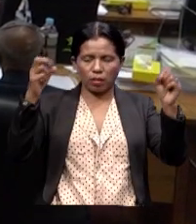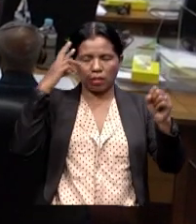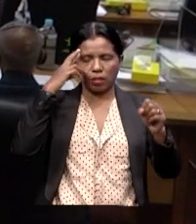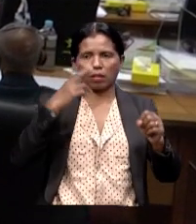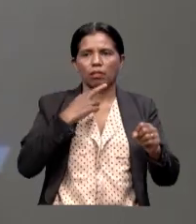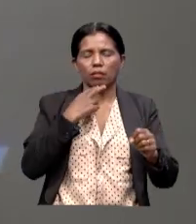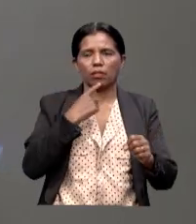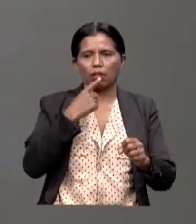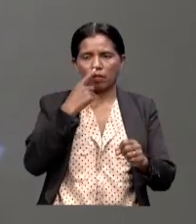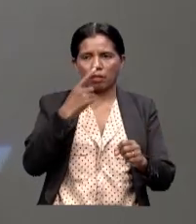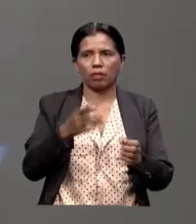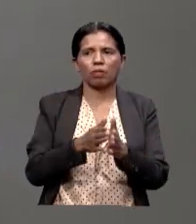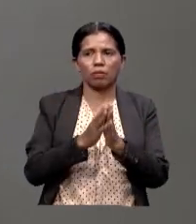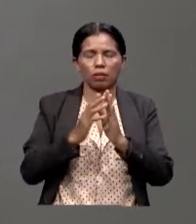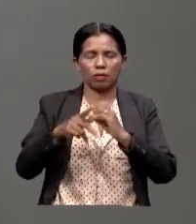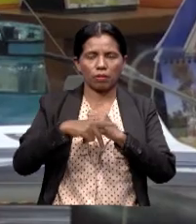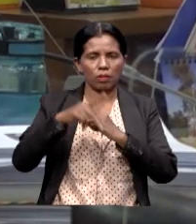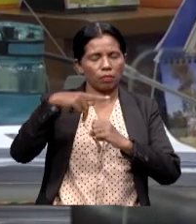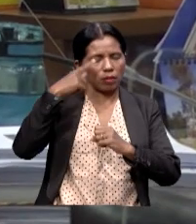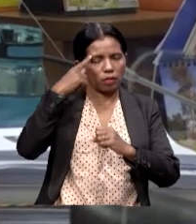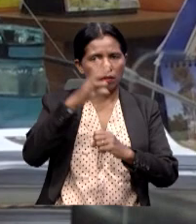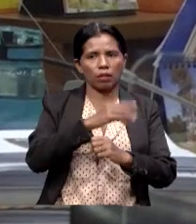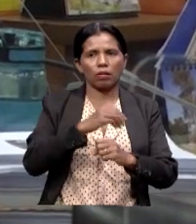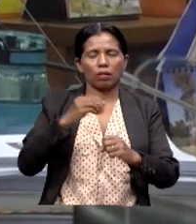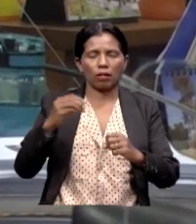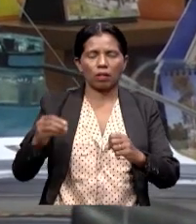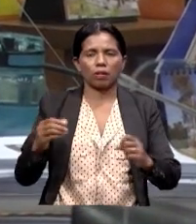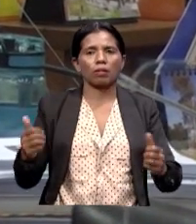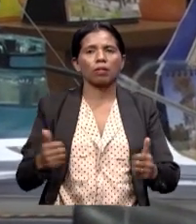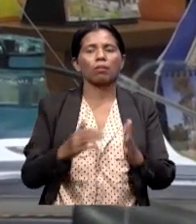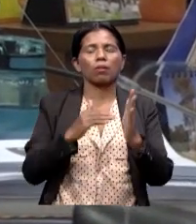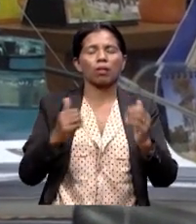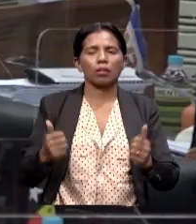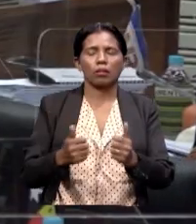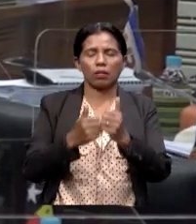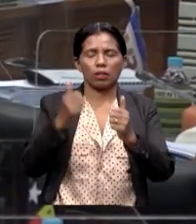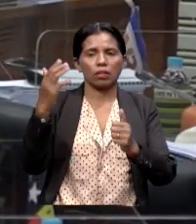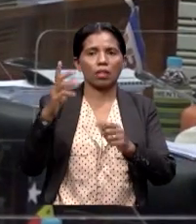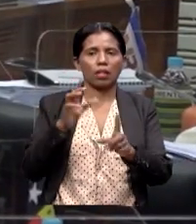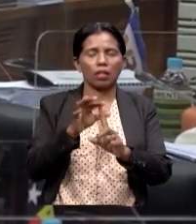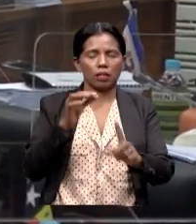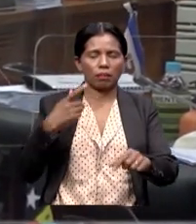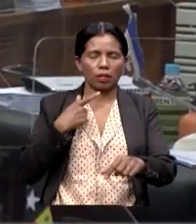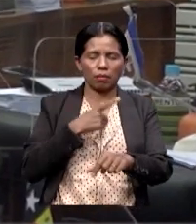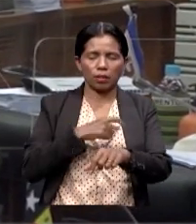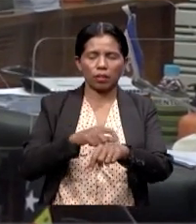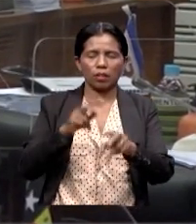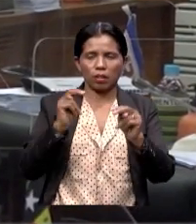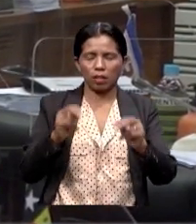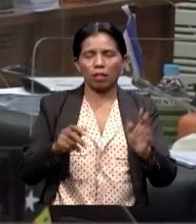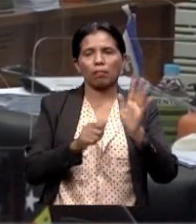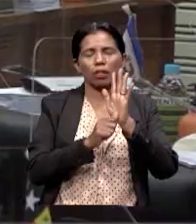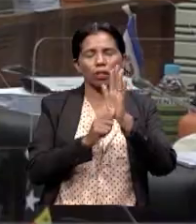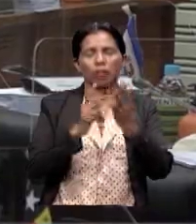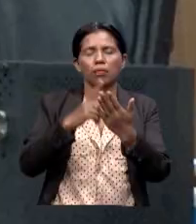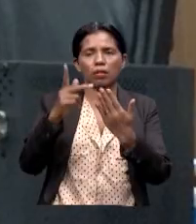Ramos Hortamos, russo do Partido Político, nebe ato compete e eleição parlamentar tina, né, tem que apresentar programa, liu